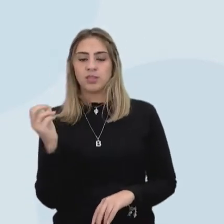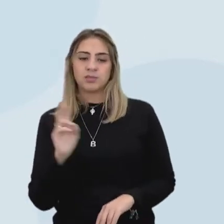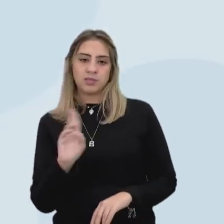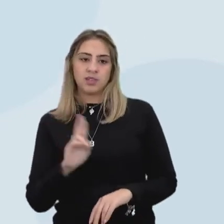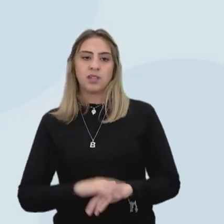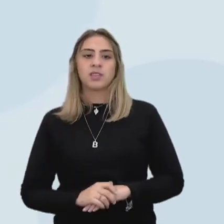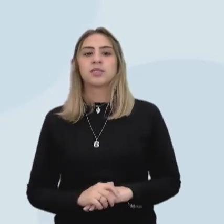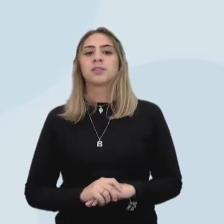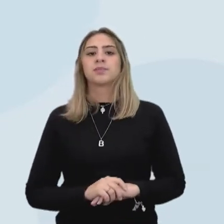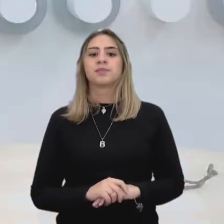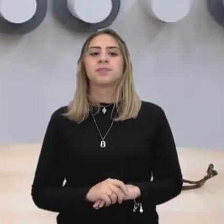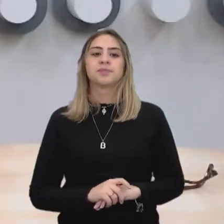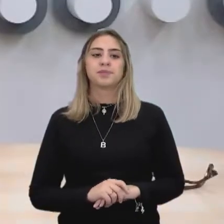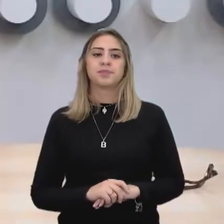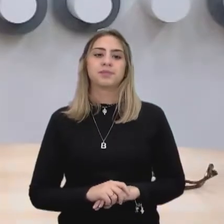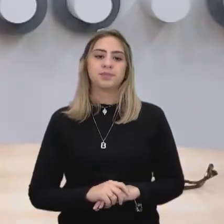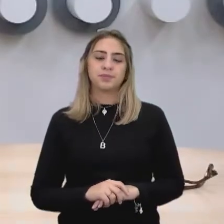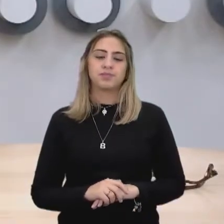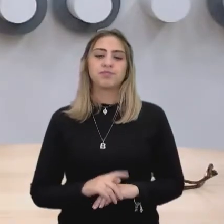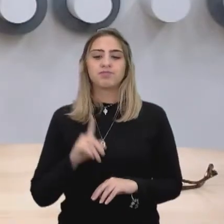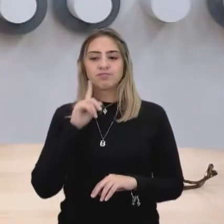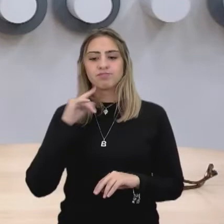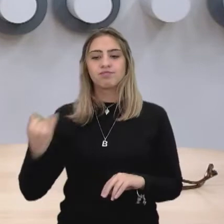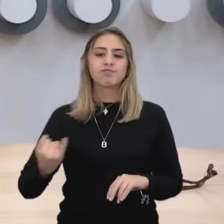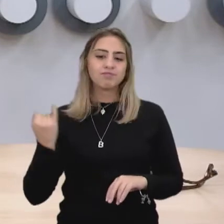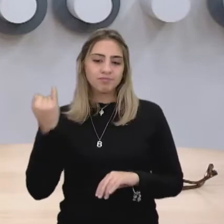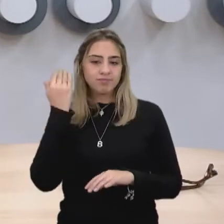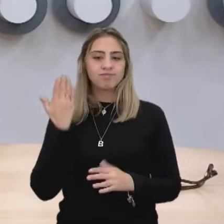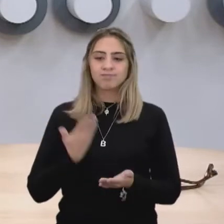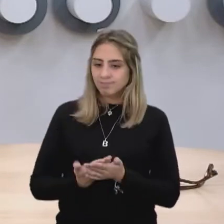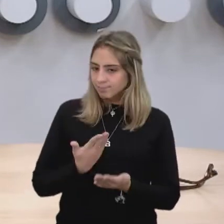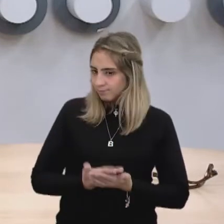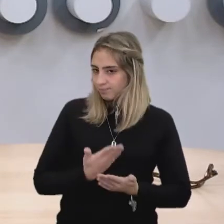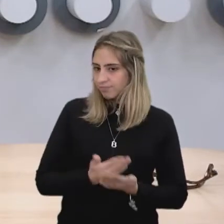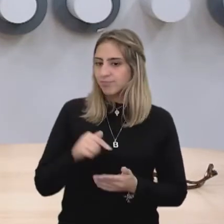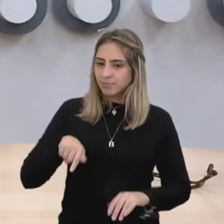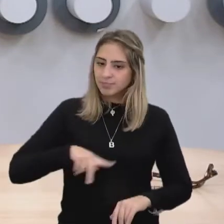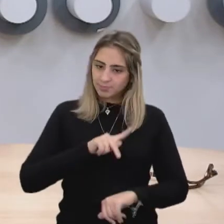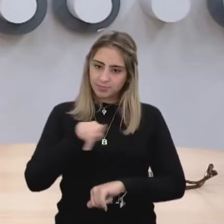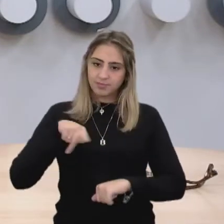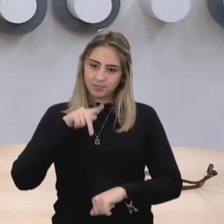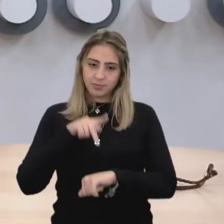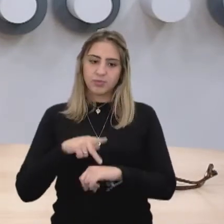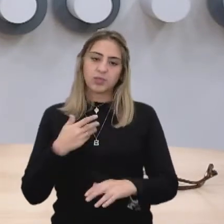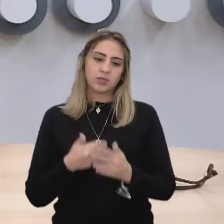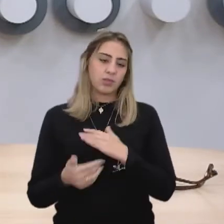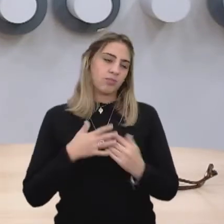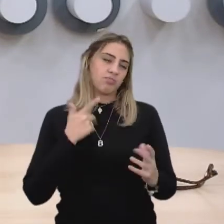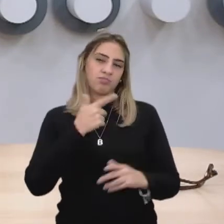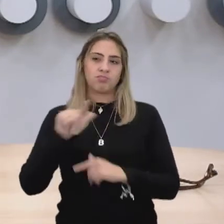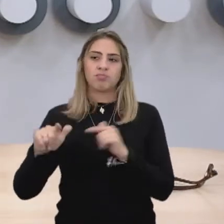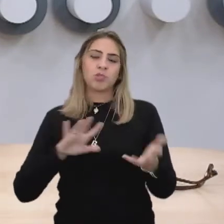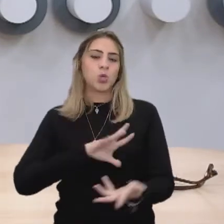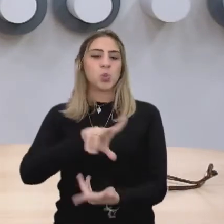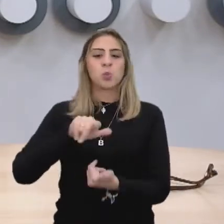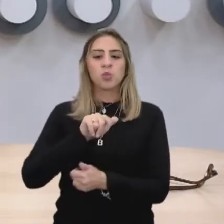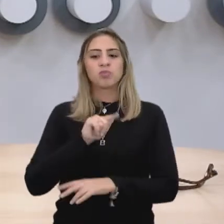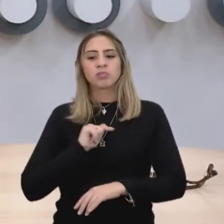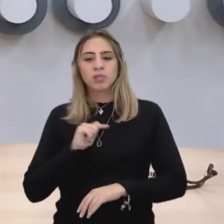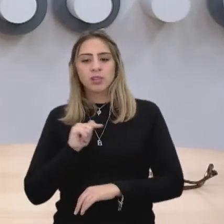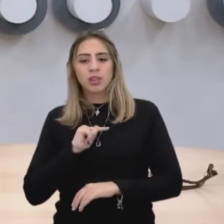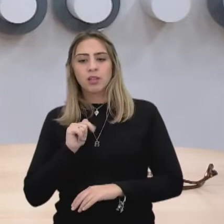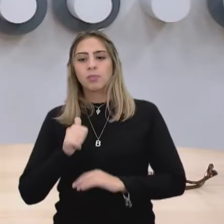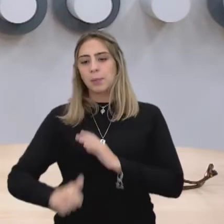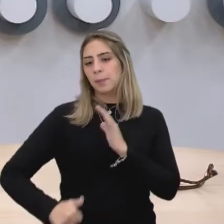5.400. Então vejo que, né, a importância, né, de se estudar aqui no país ou qualquer parte do mundo, para você ter aí uma